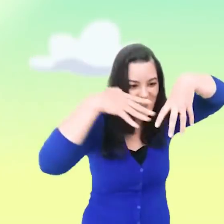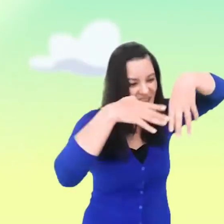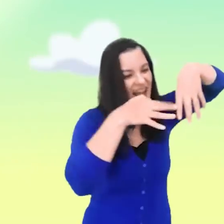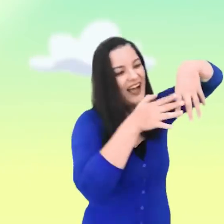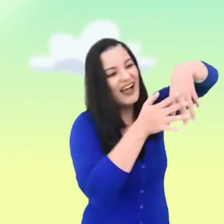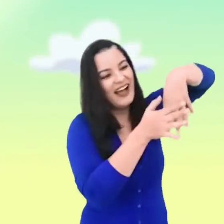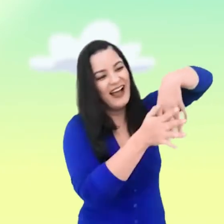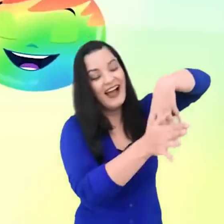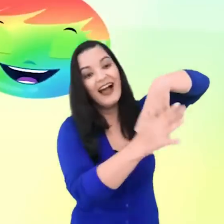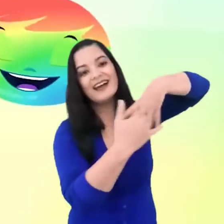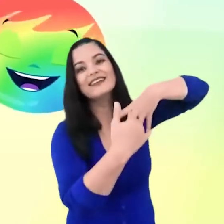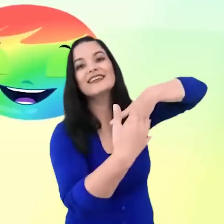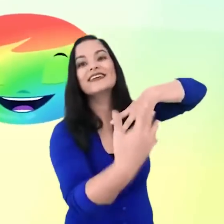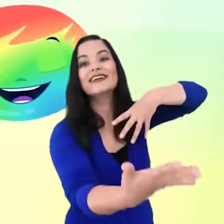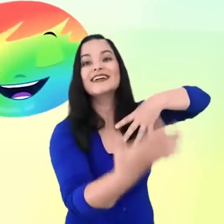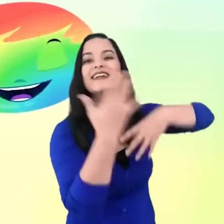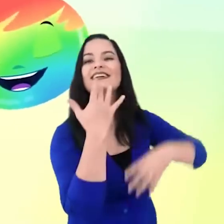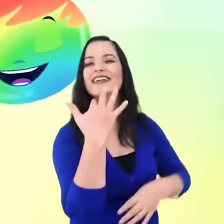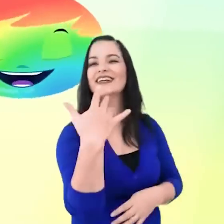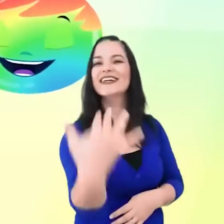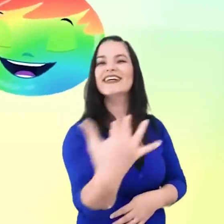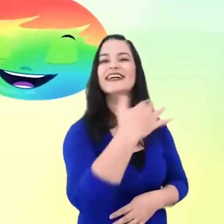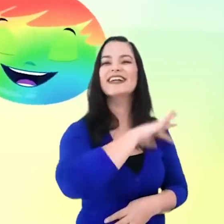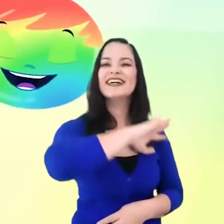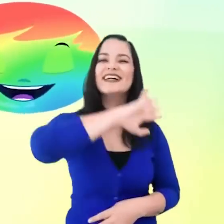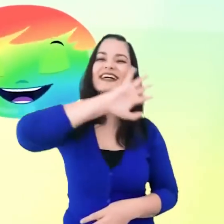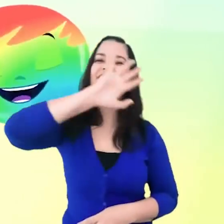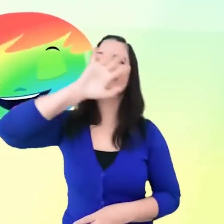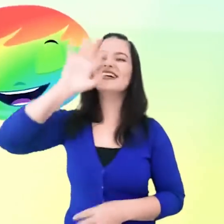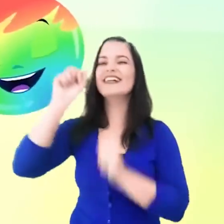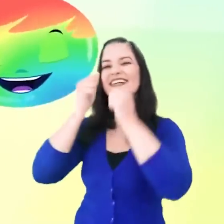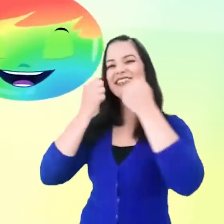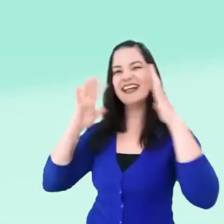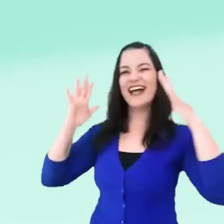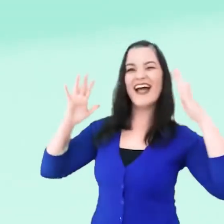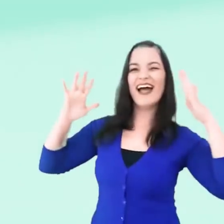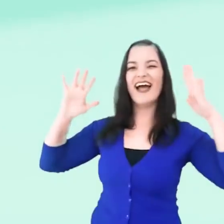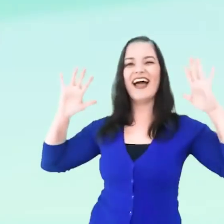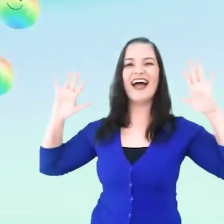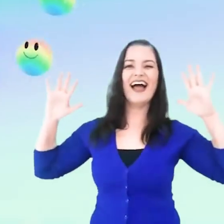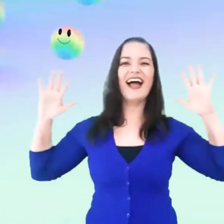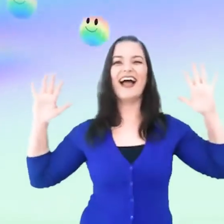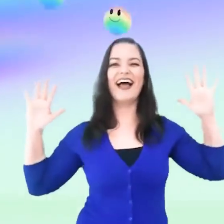outro lado, o arco-íris resplandece.